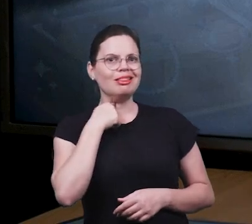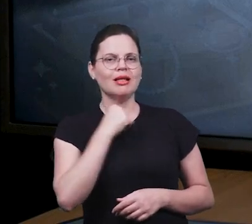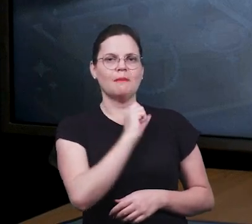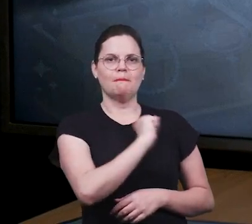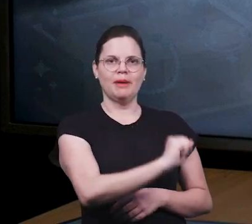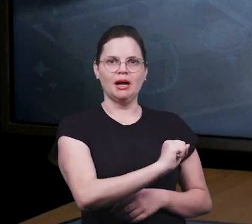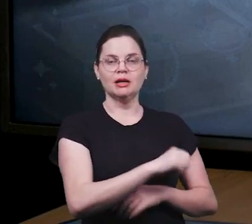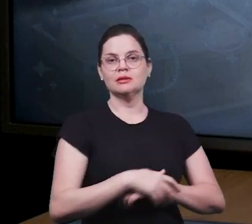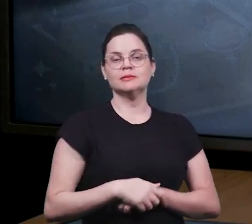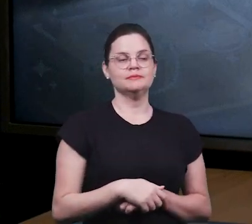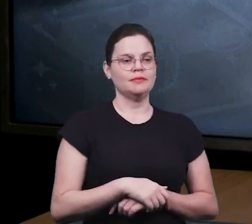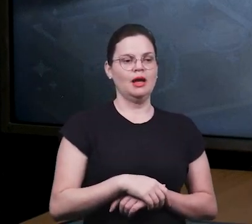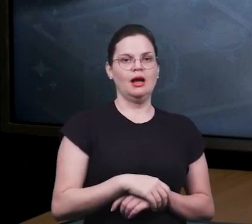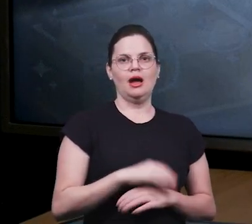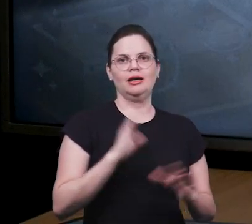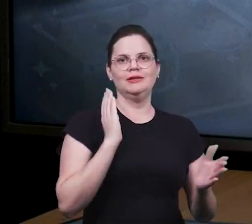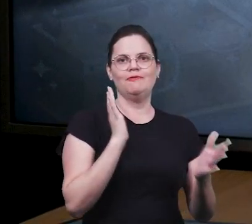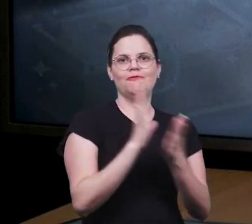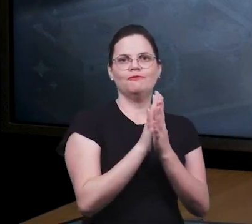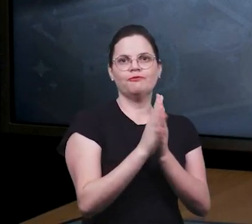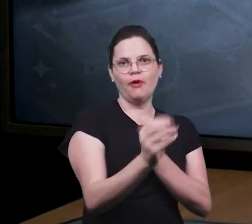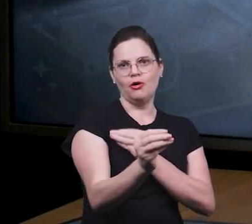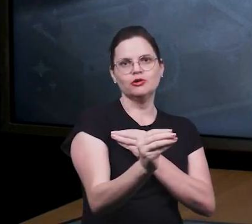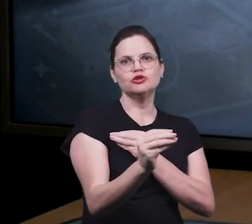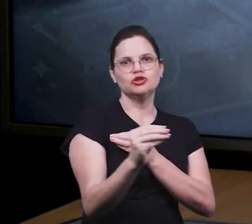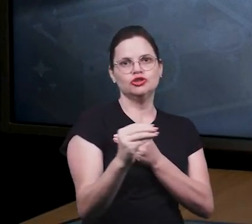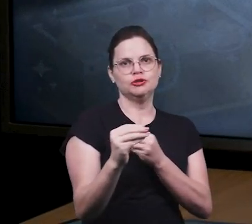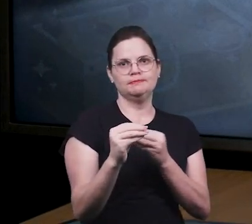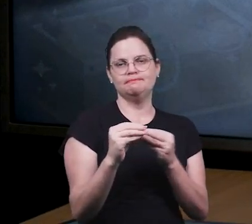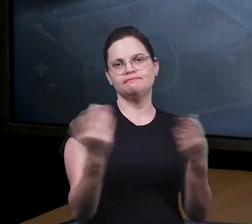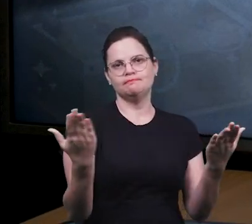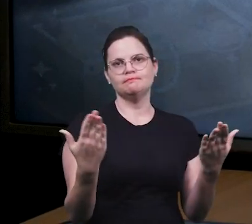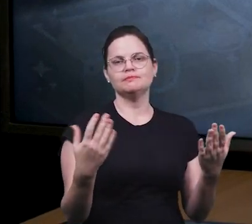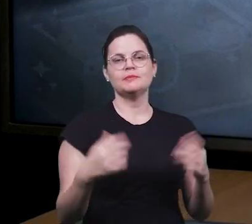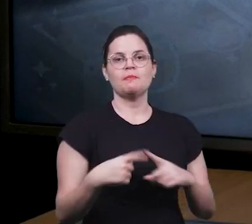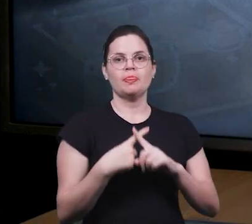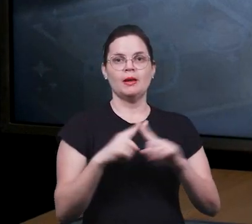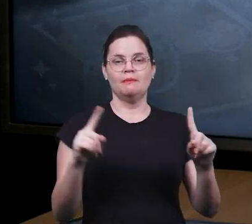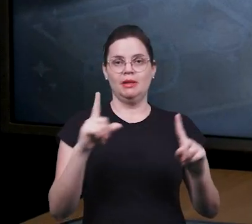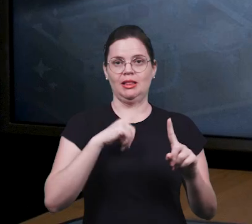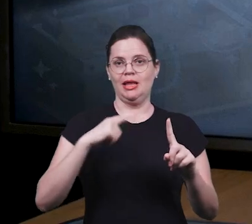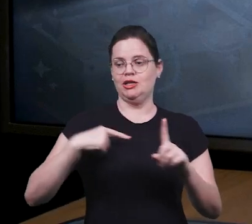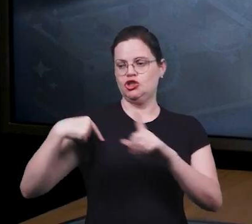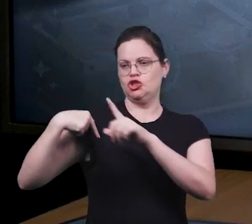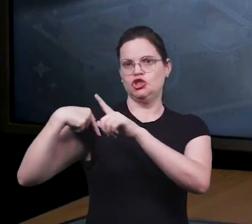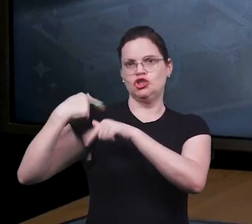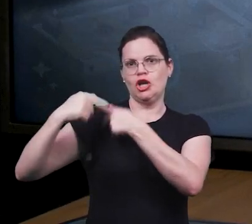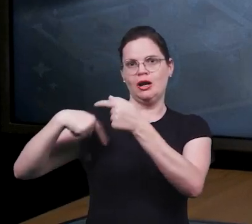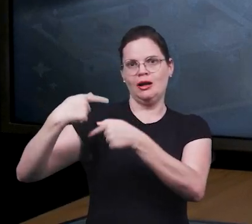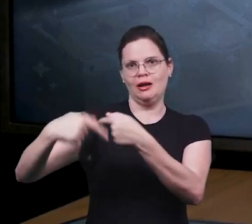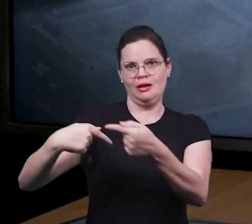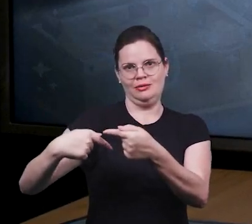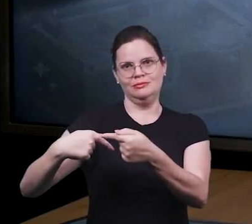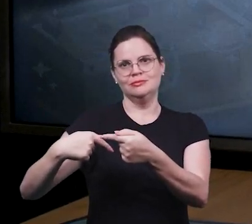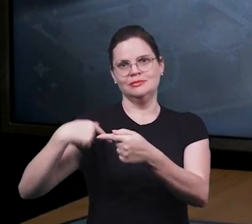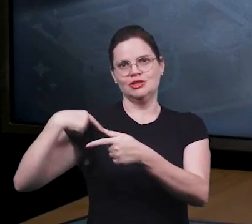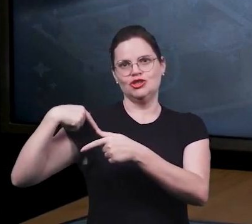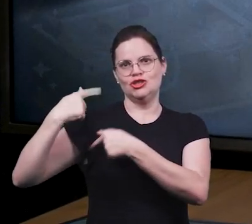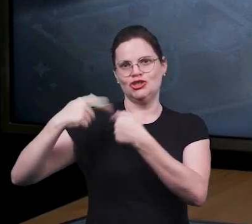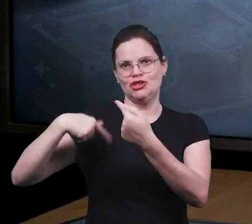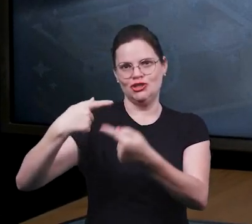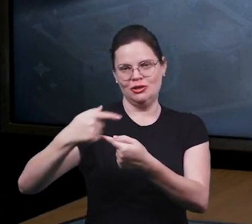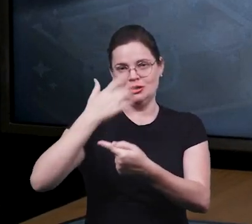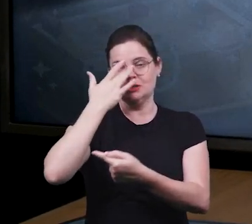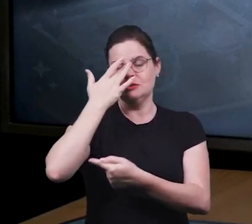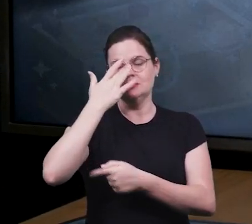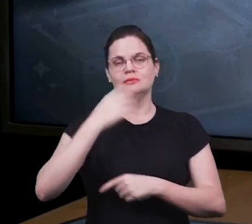a presença do Senhor. E a genealogia, o projeto de Deus, não é interrompido.